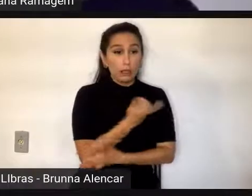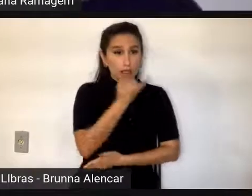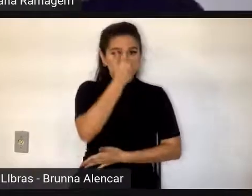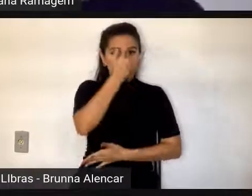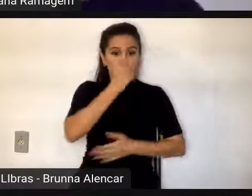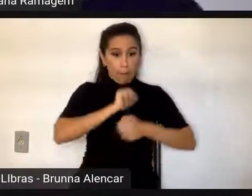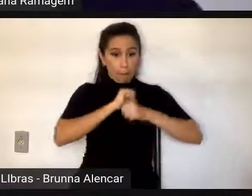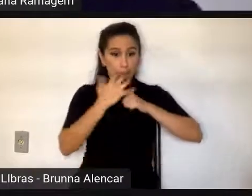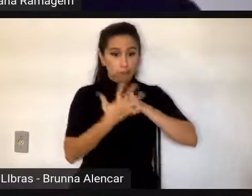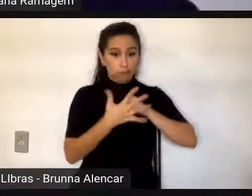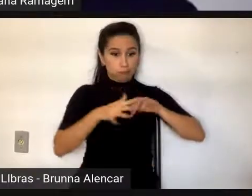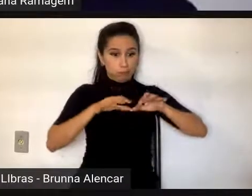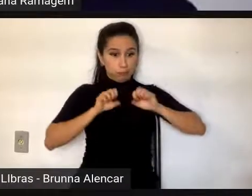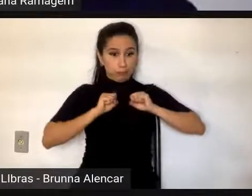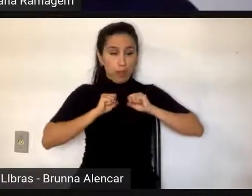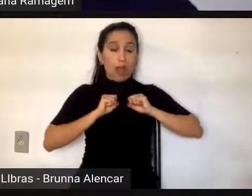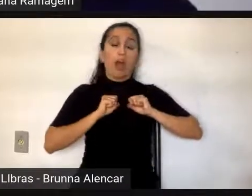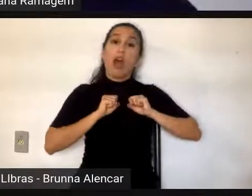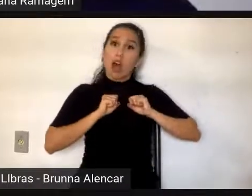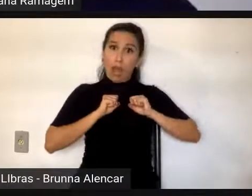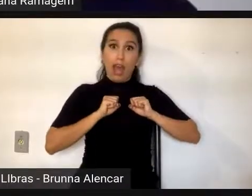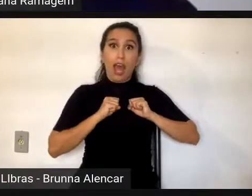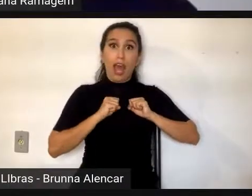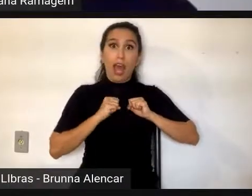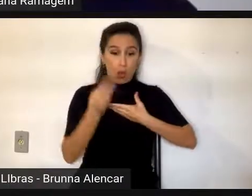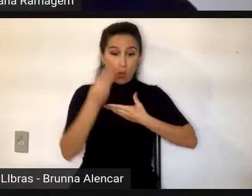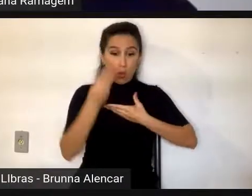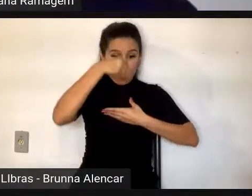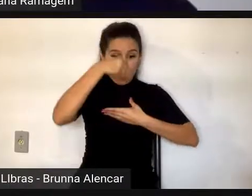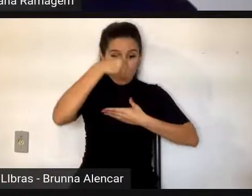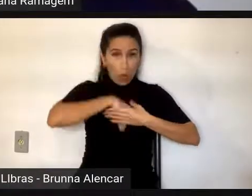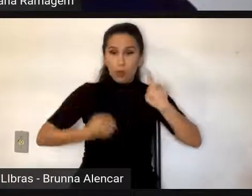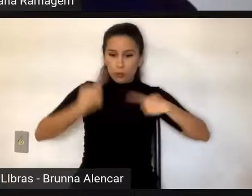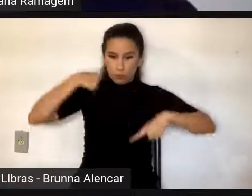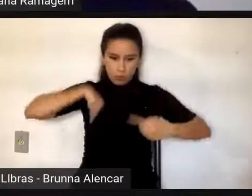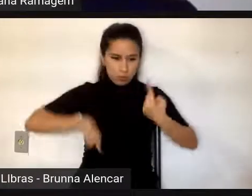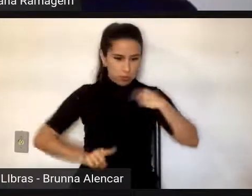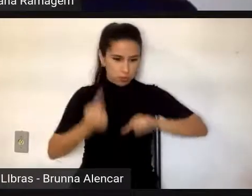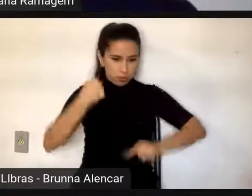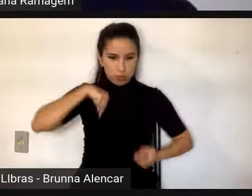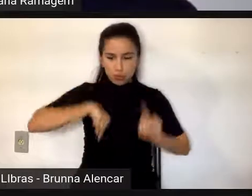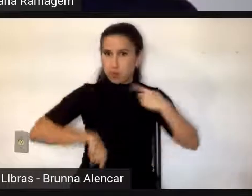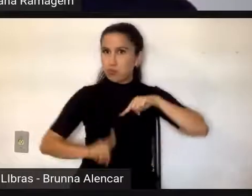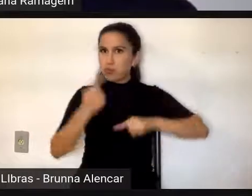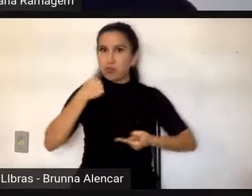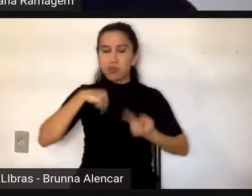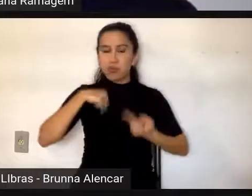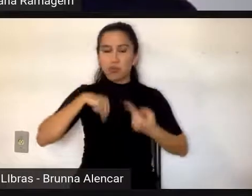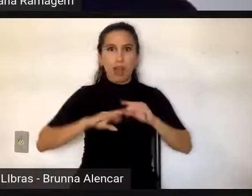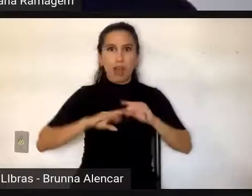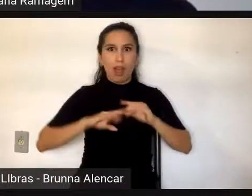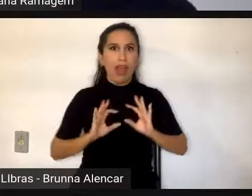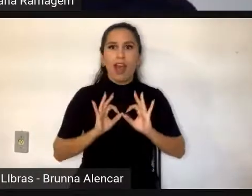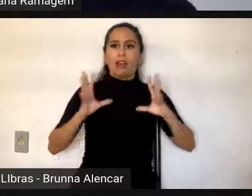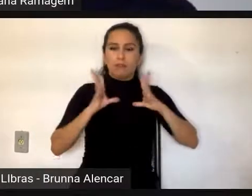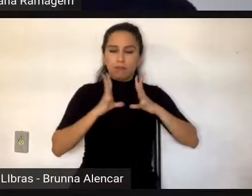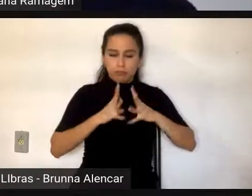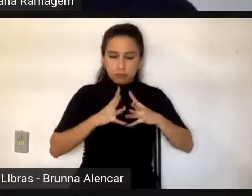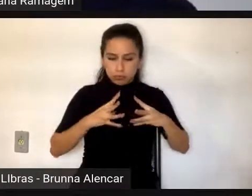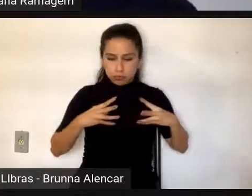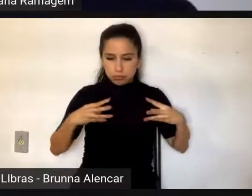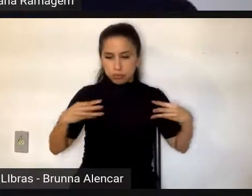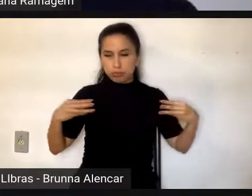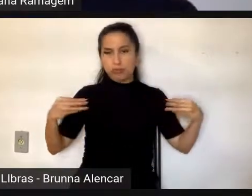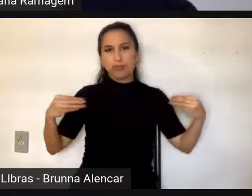corpo consiga lidar melhor com essa infecção, né? Ao mesmo tempo, comer